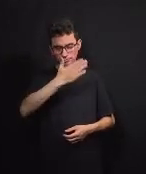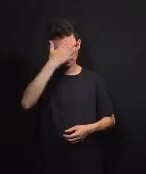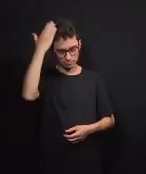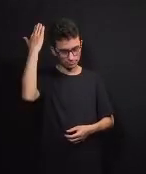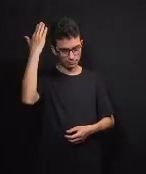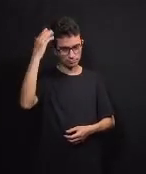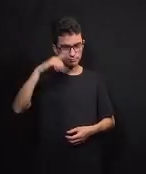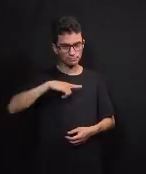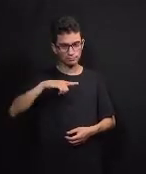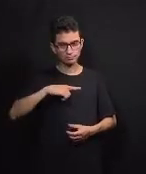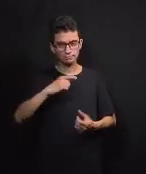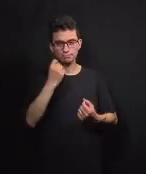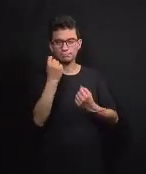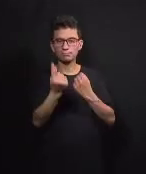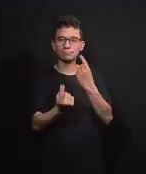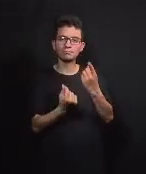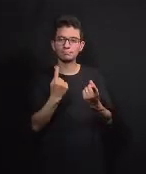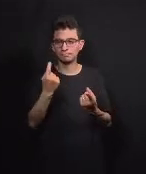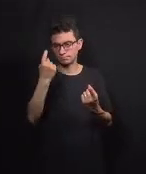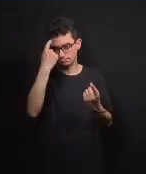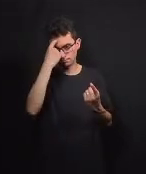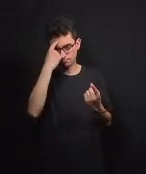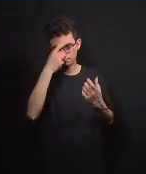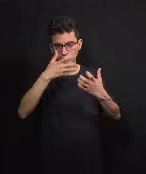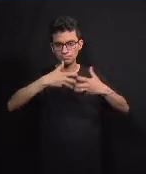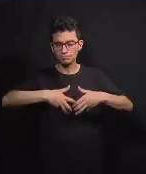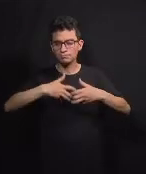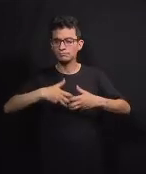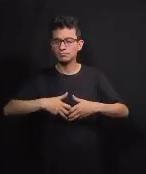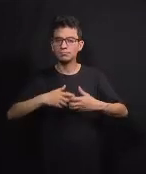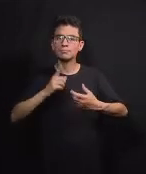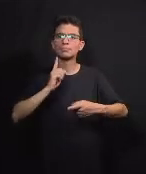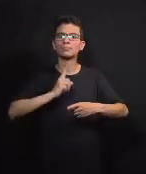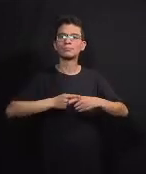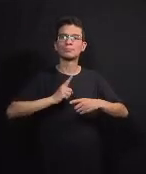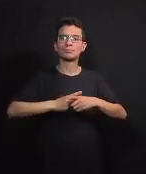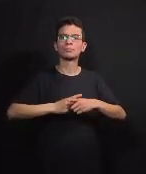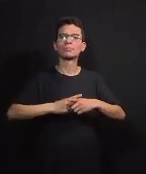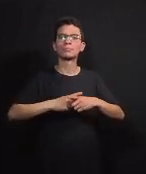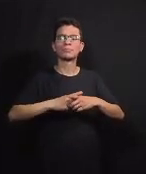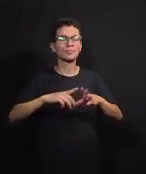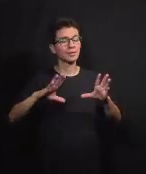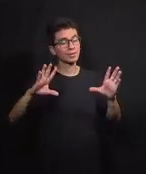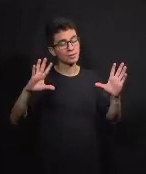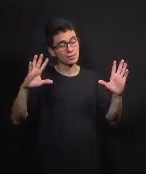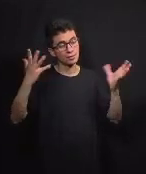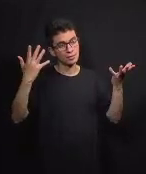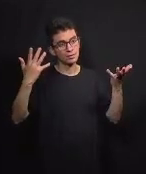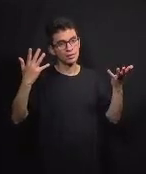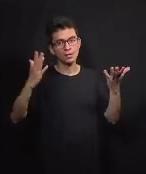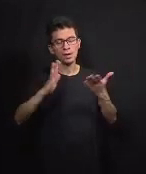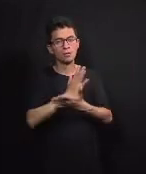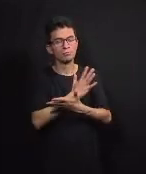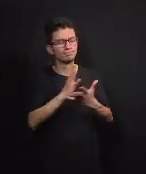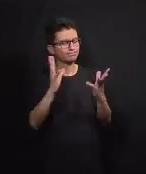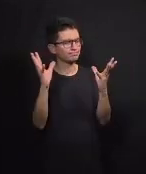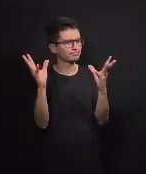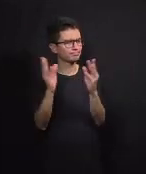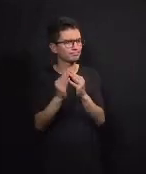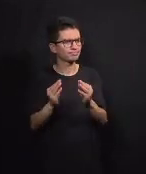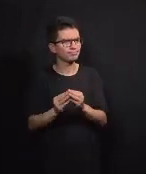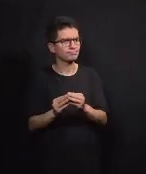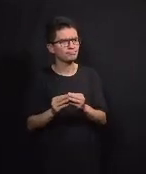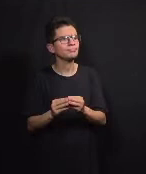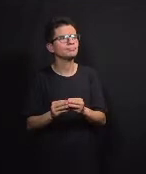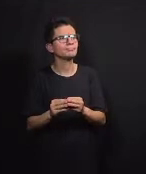poucos imaginavam que ela pudesse suceder. É difícil resumir o que